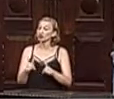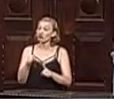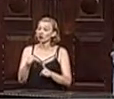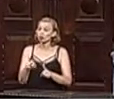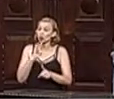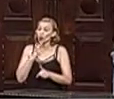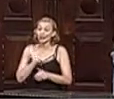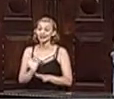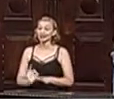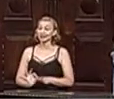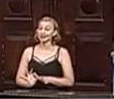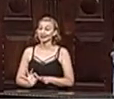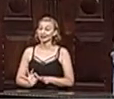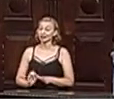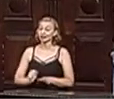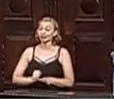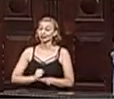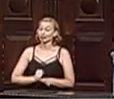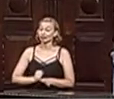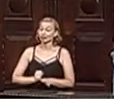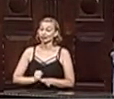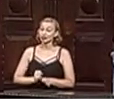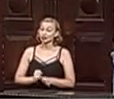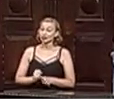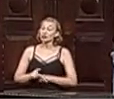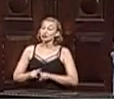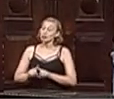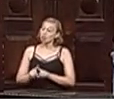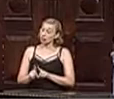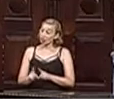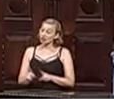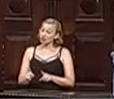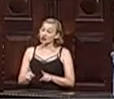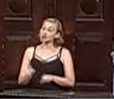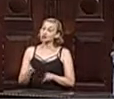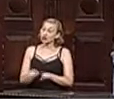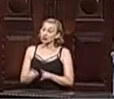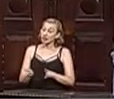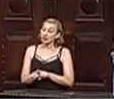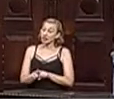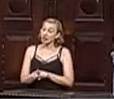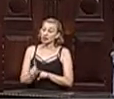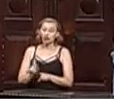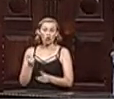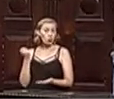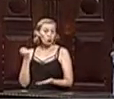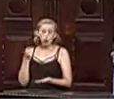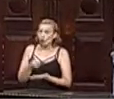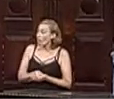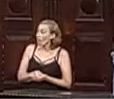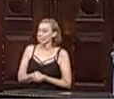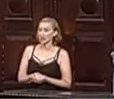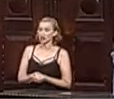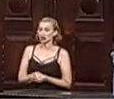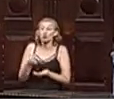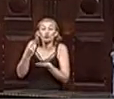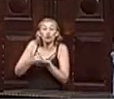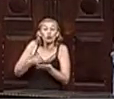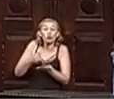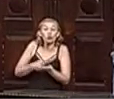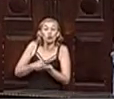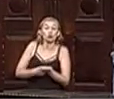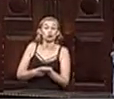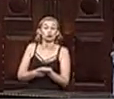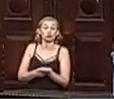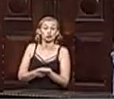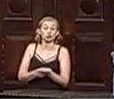conhecimento e capacidade, sim, mas mais do que isso, por descumprir um acordo, um